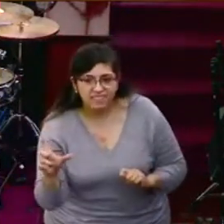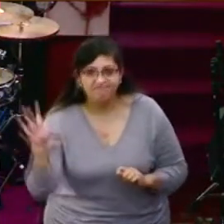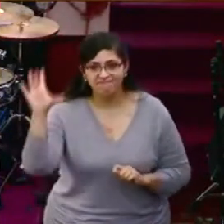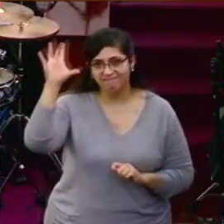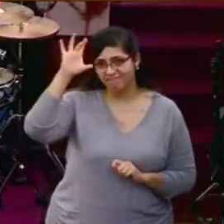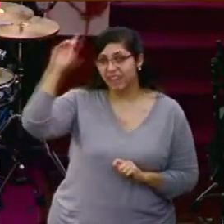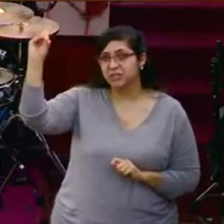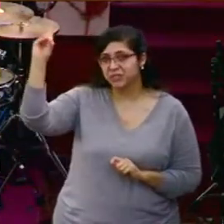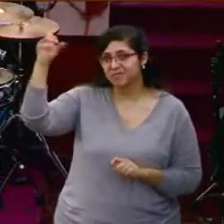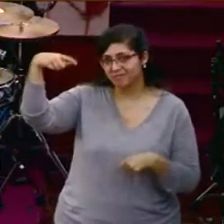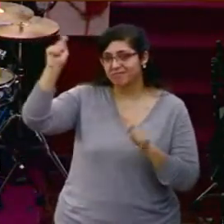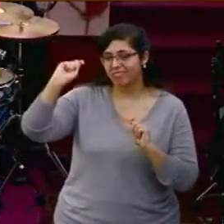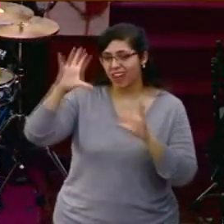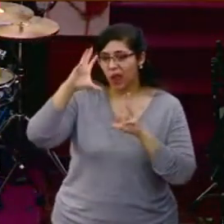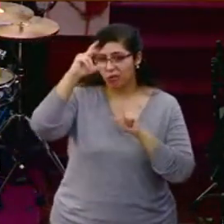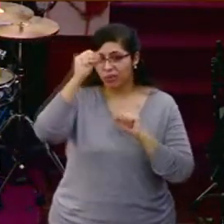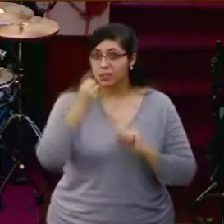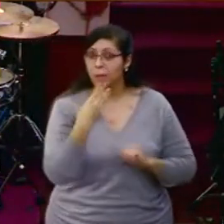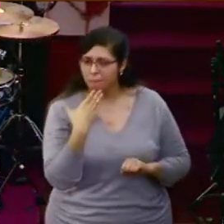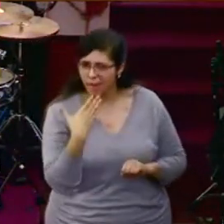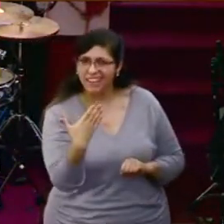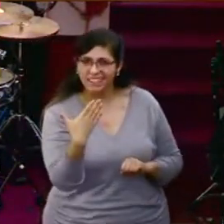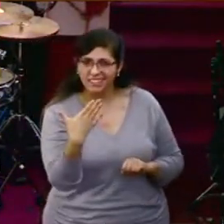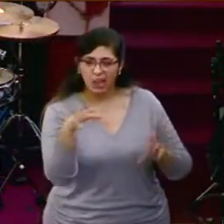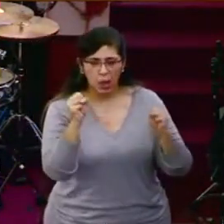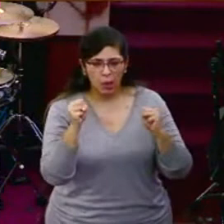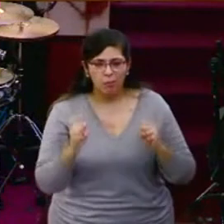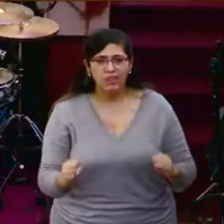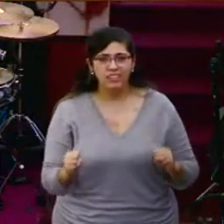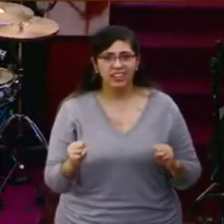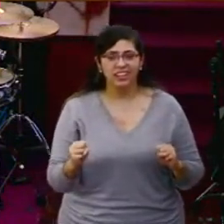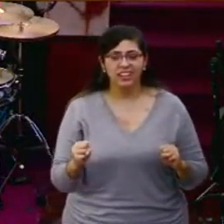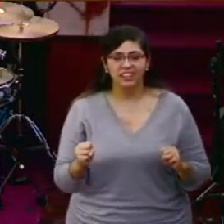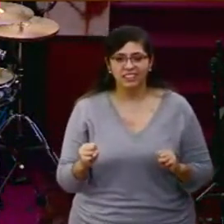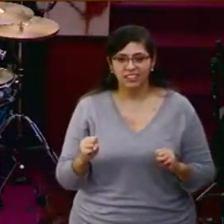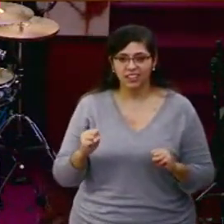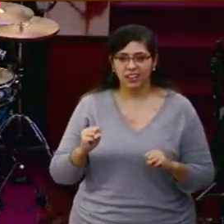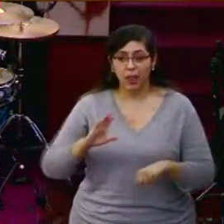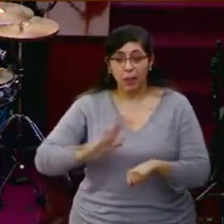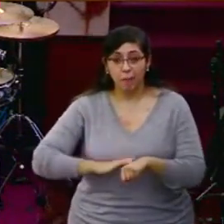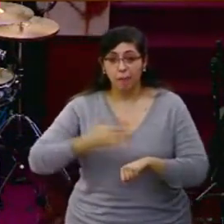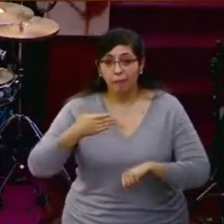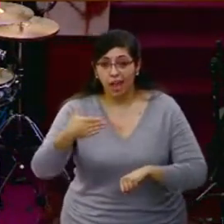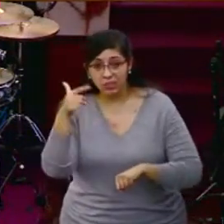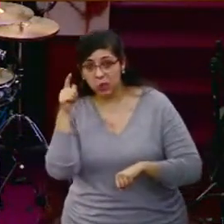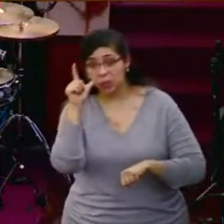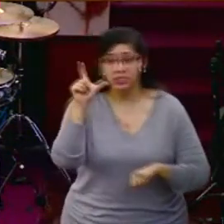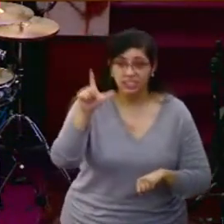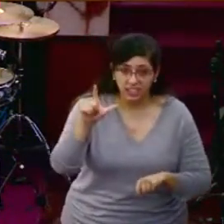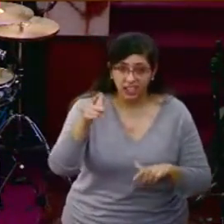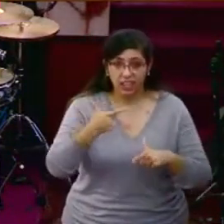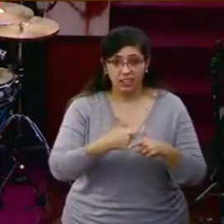o poder para fazer o bem o poder para avançar apesar das dificuldades